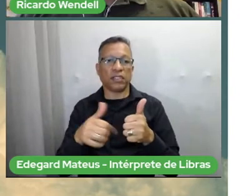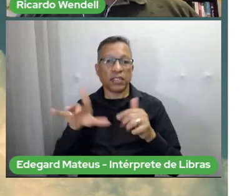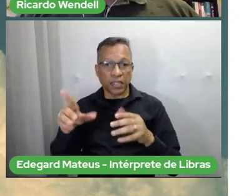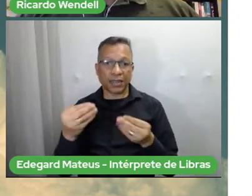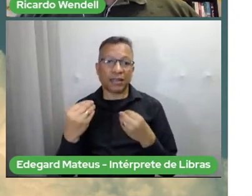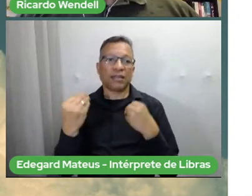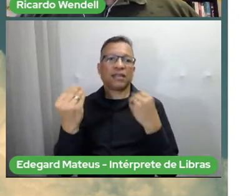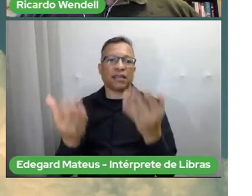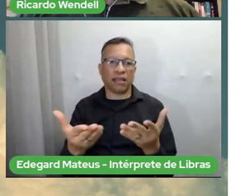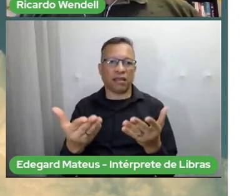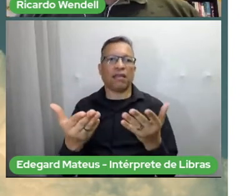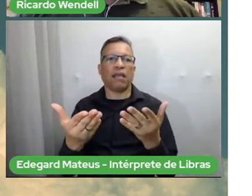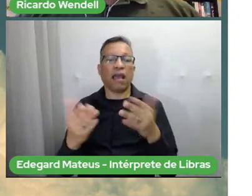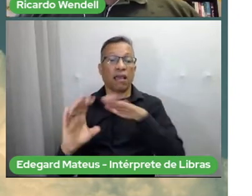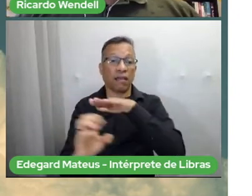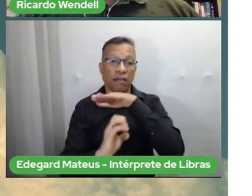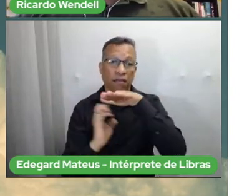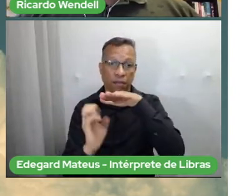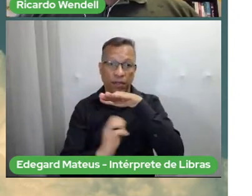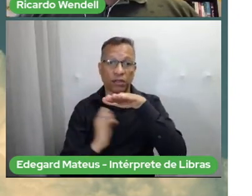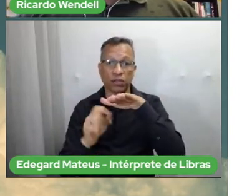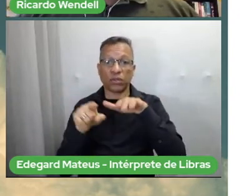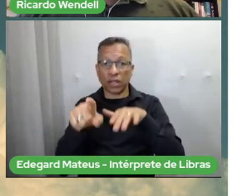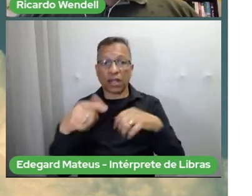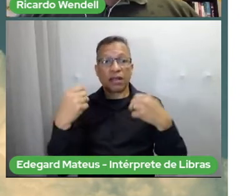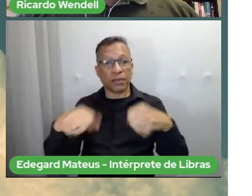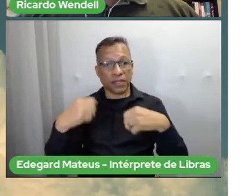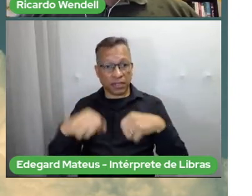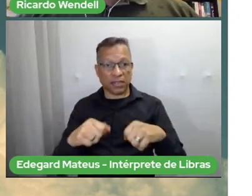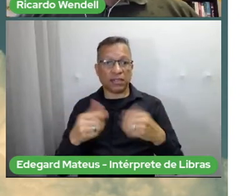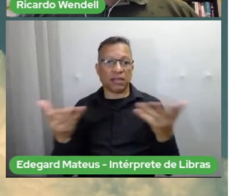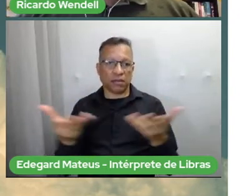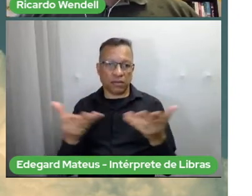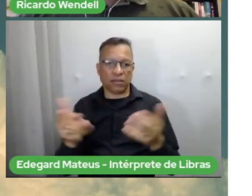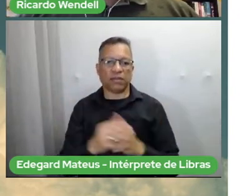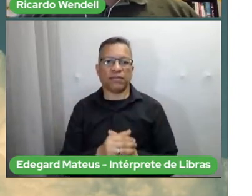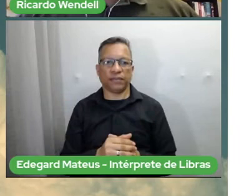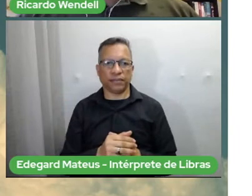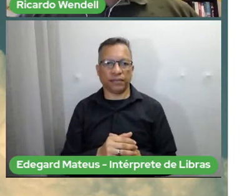para a companhia o que ela precisa nesse momento.